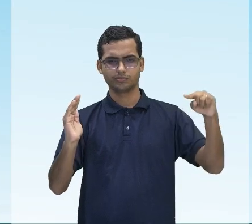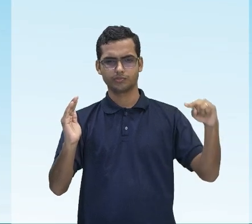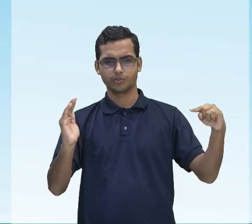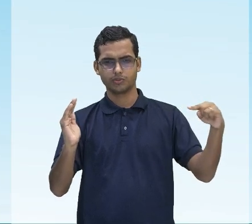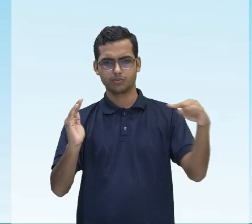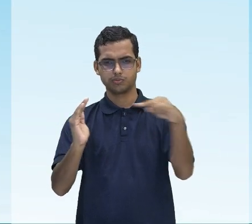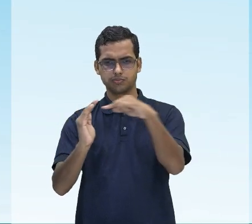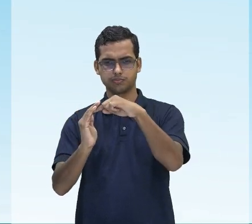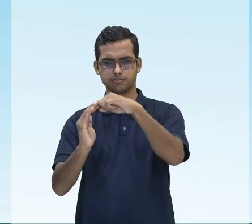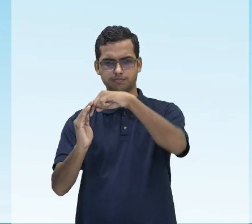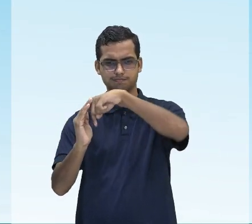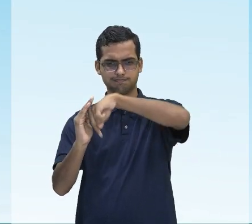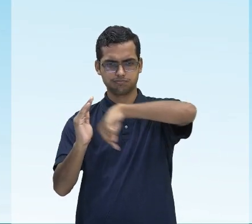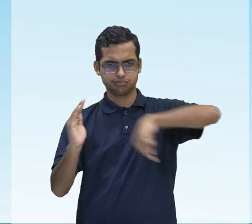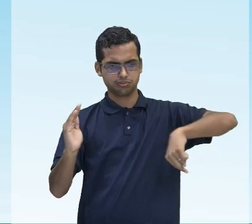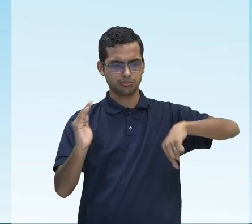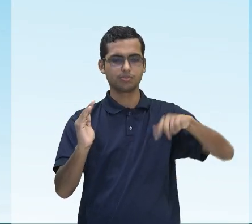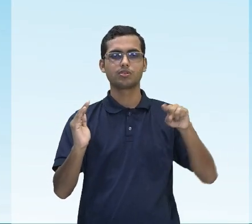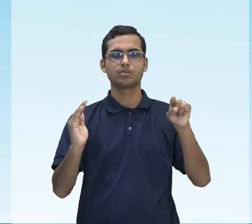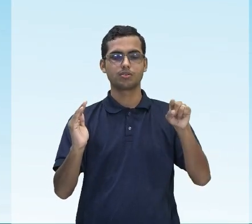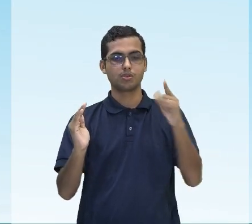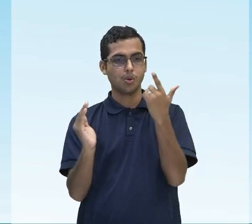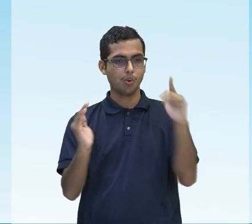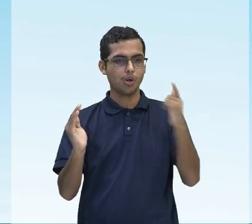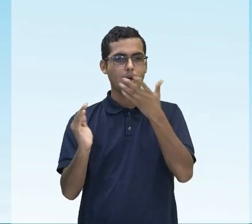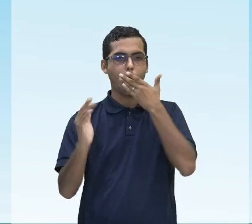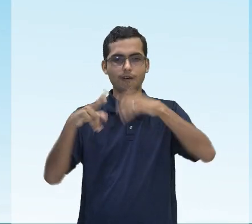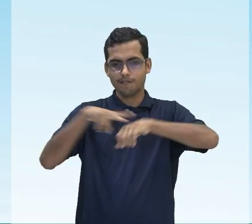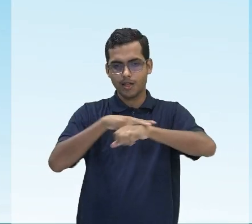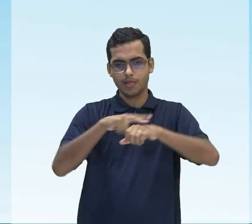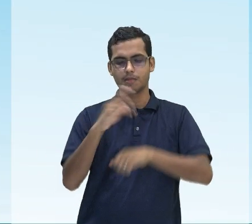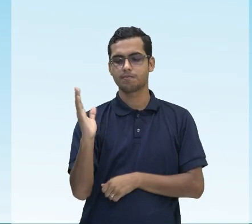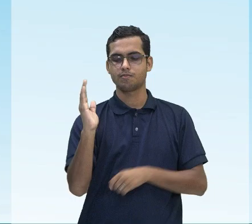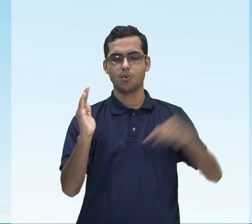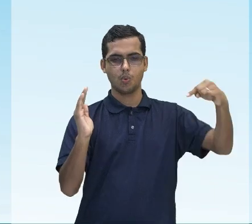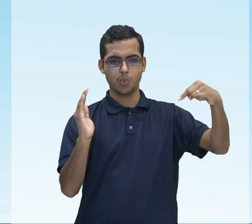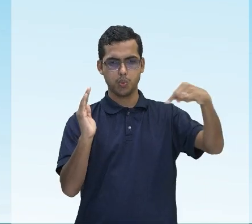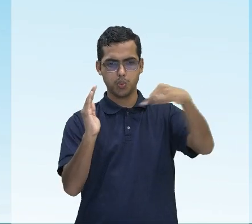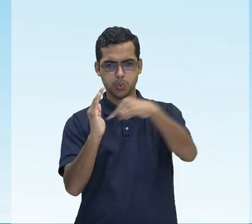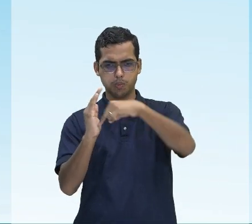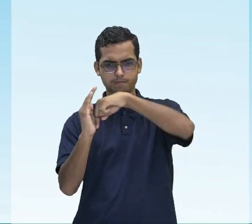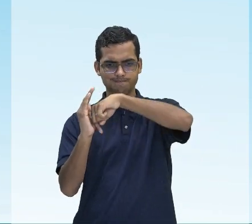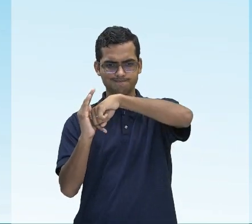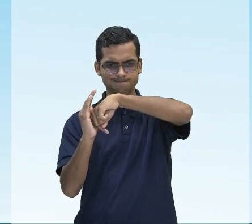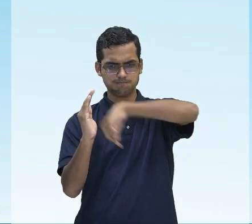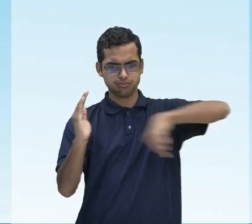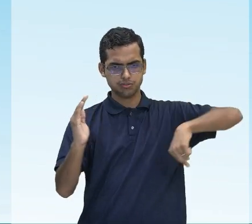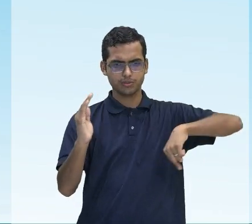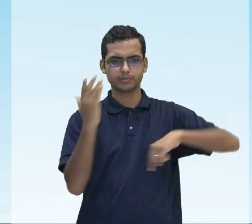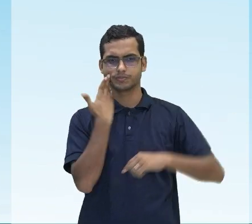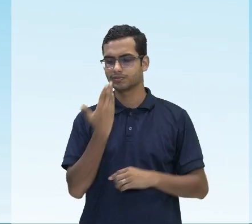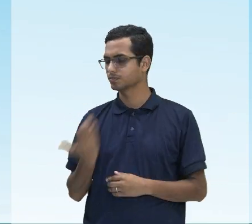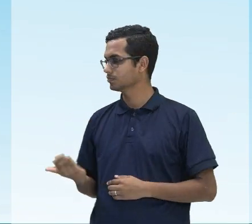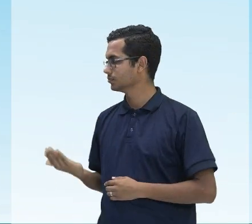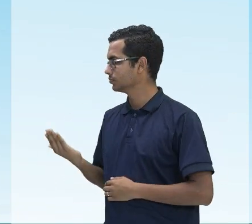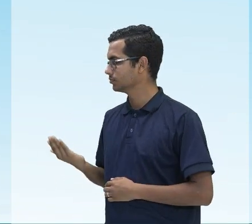vai paralela ao eixo principal. Veja que essas imagens, elas formam esses